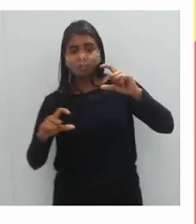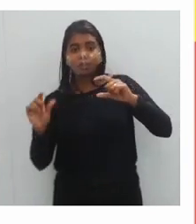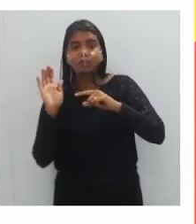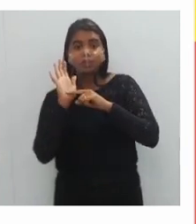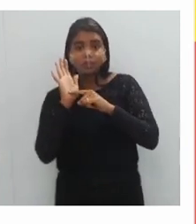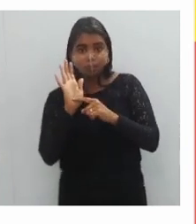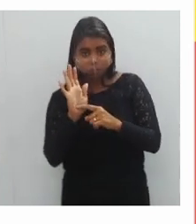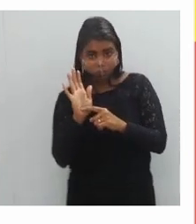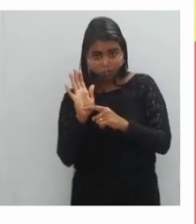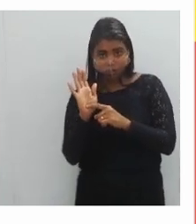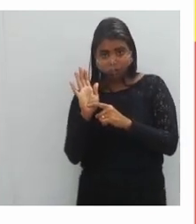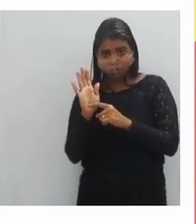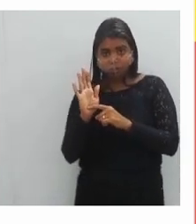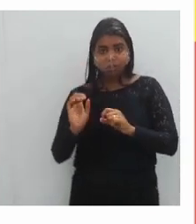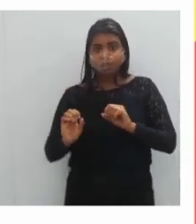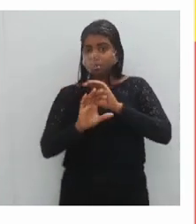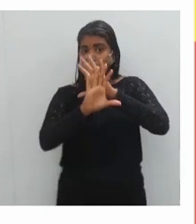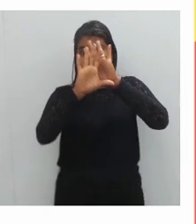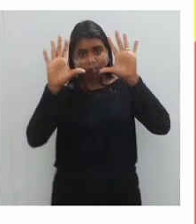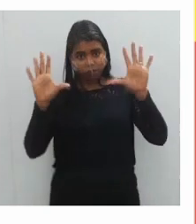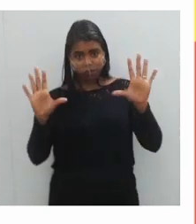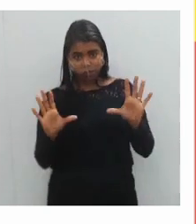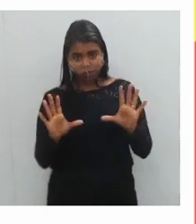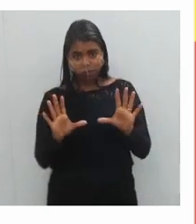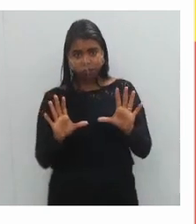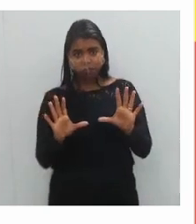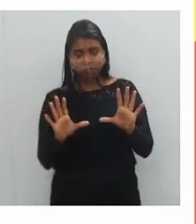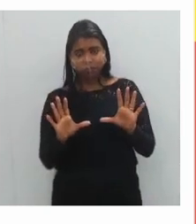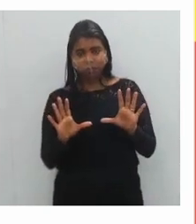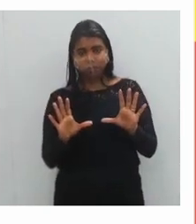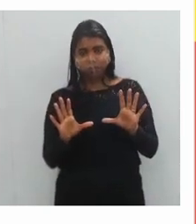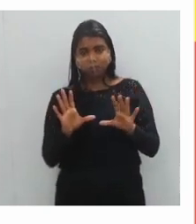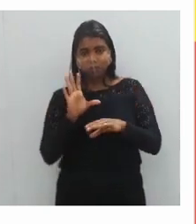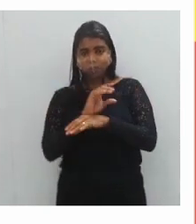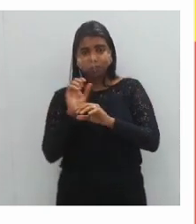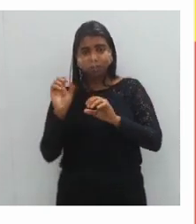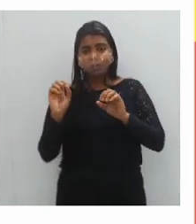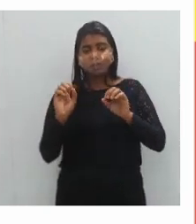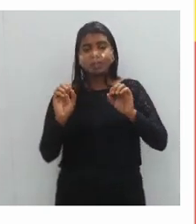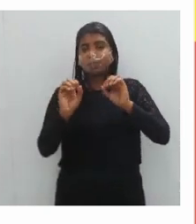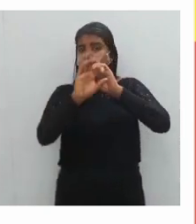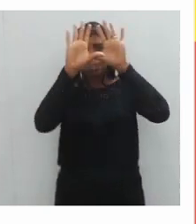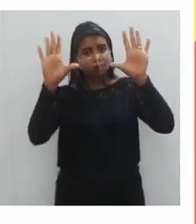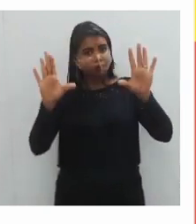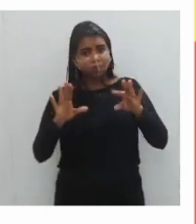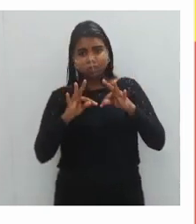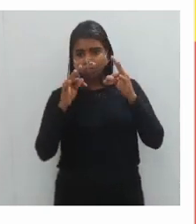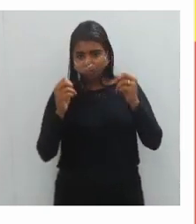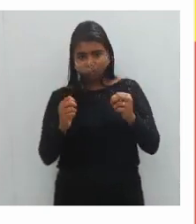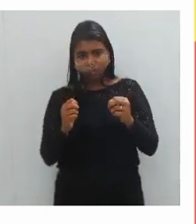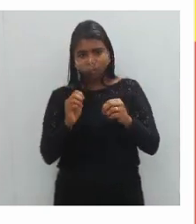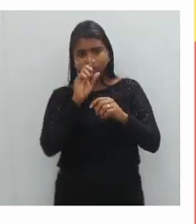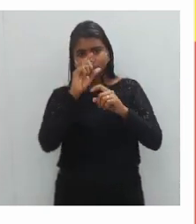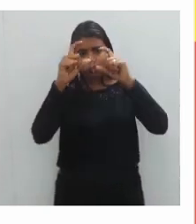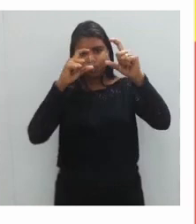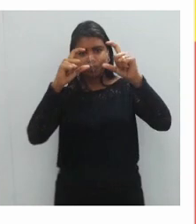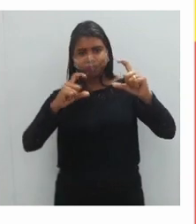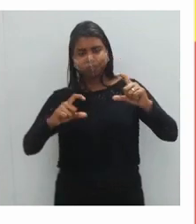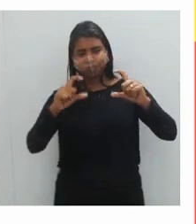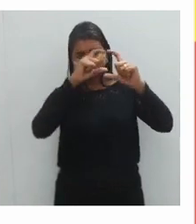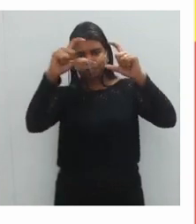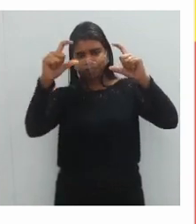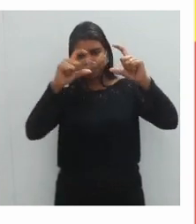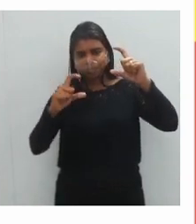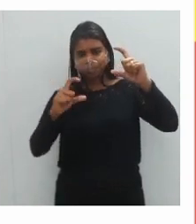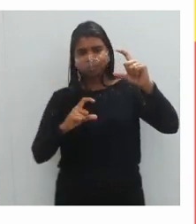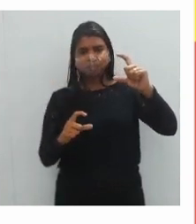apresentado, como uma absorção, uma observação do conjunto, do todo, tá? Então é o simultâneo. Então essa é